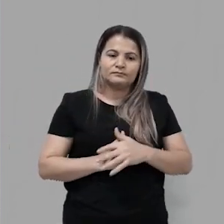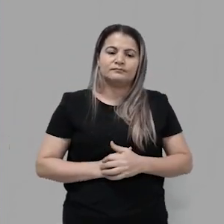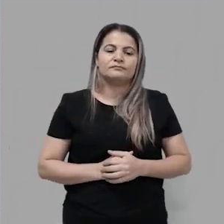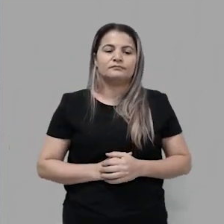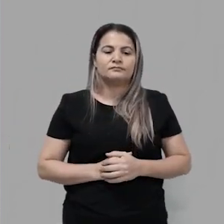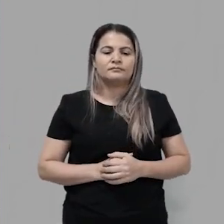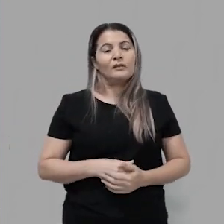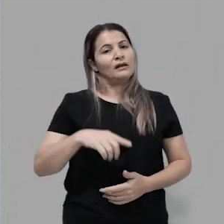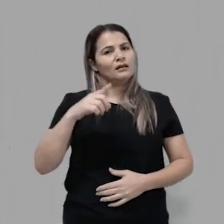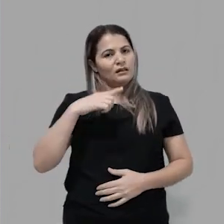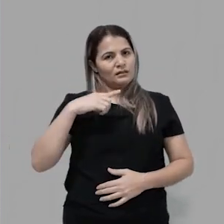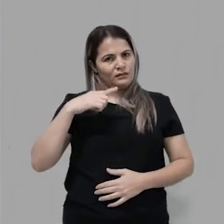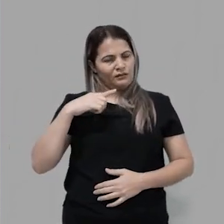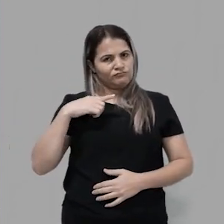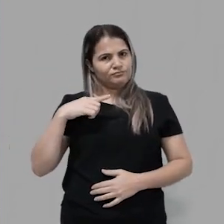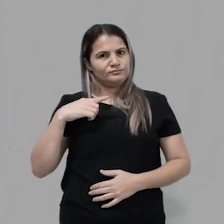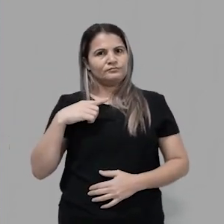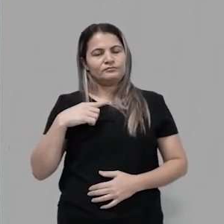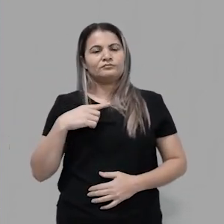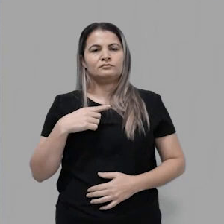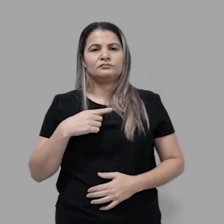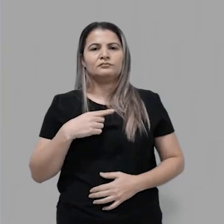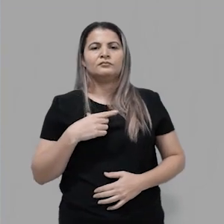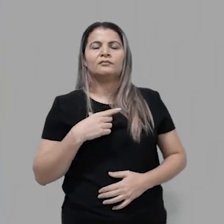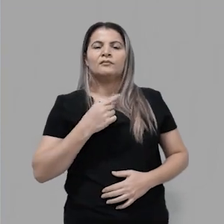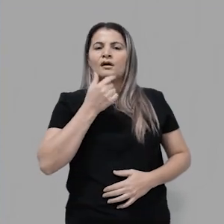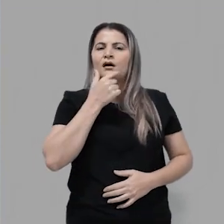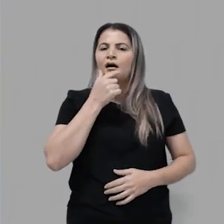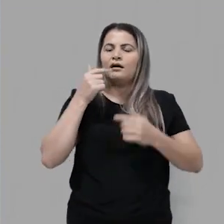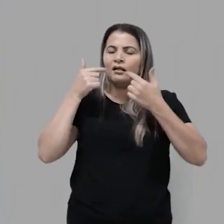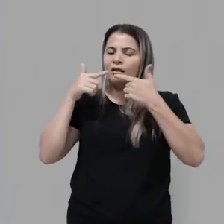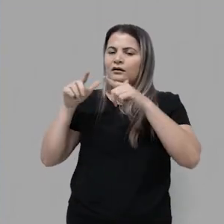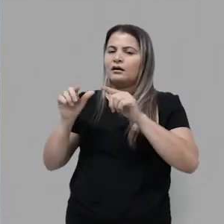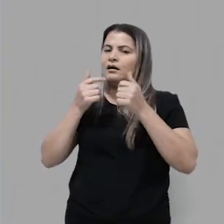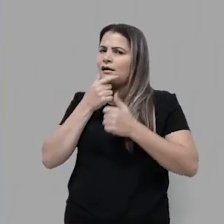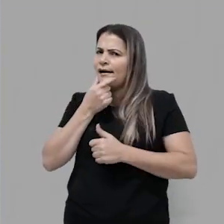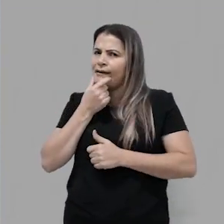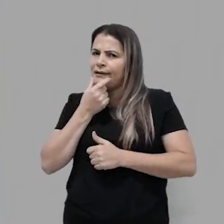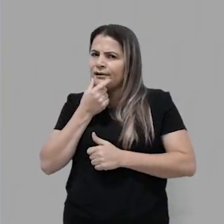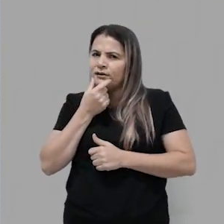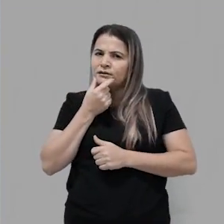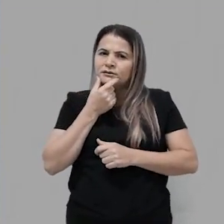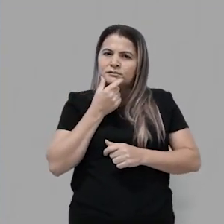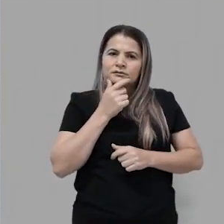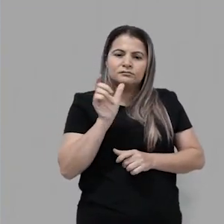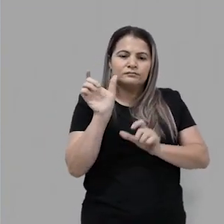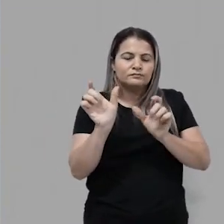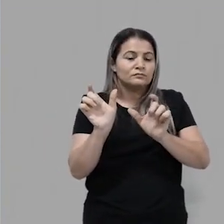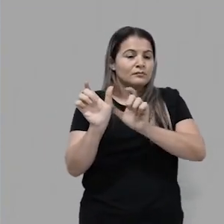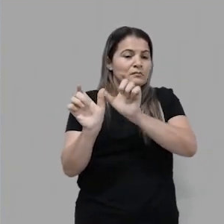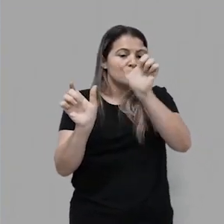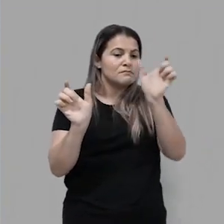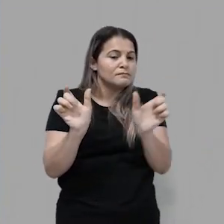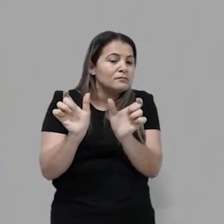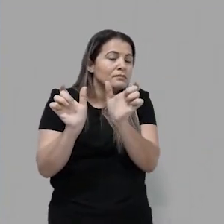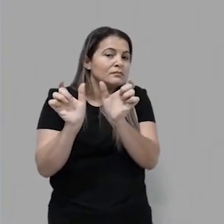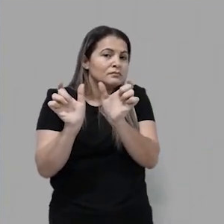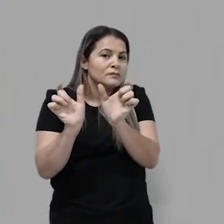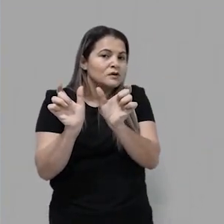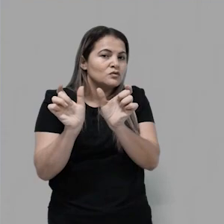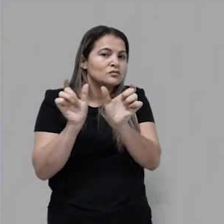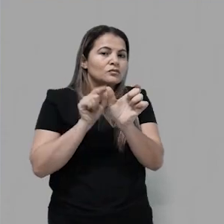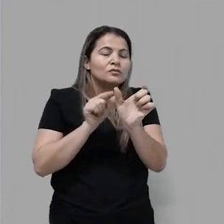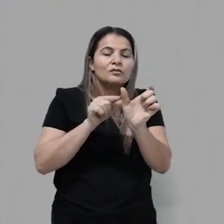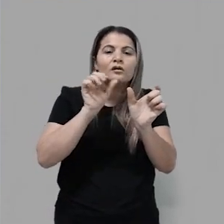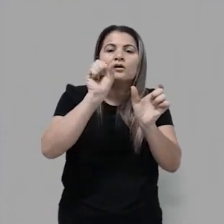Existem, na língua inglesa, alguns sufixos, quer dizer, aquelas partículas que nós colocamos no final de um